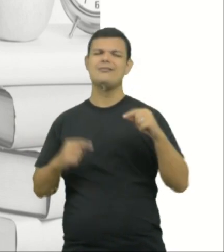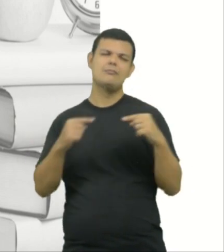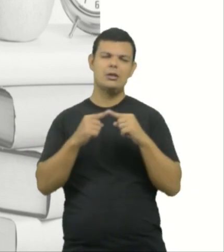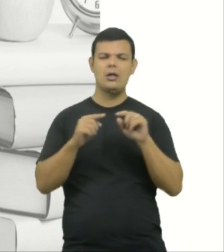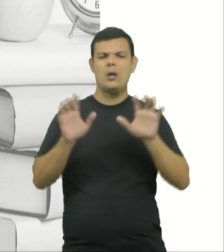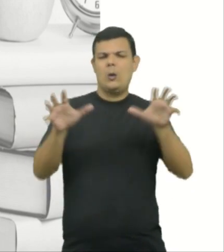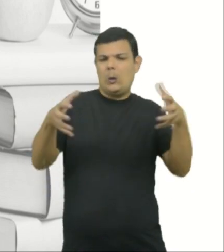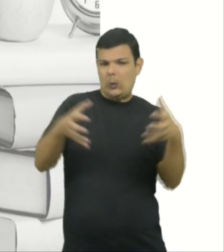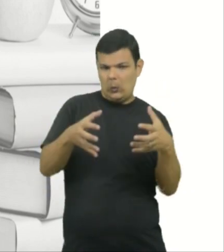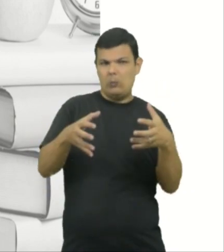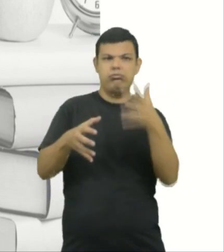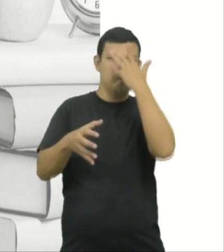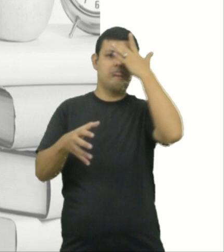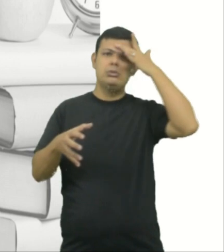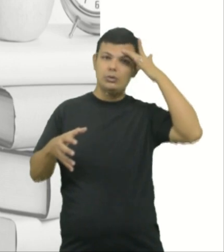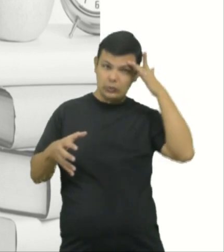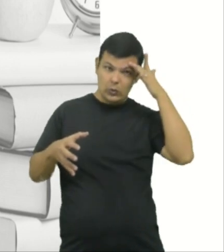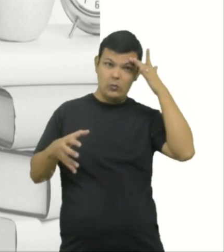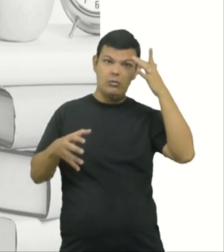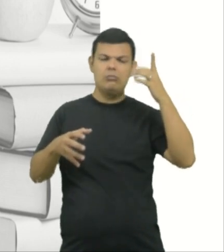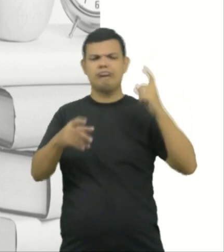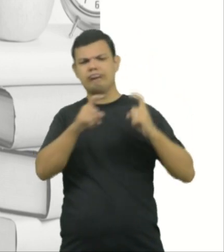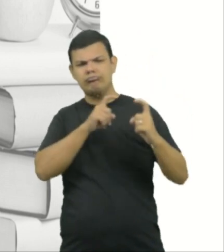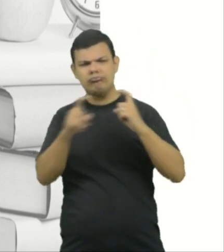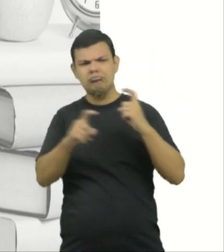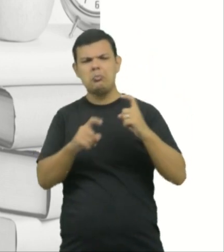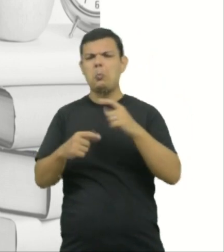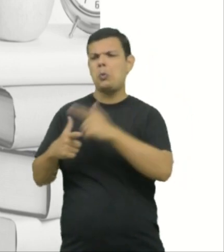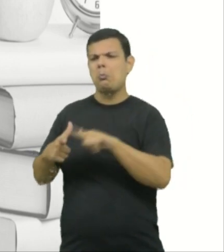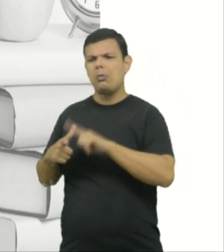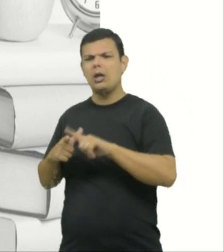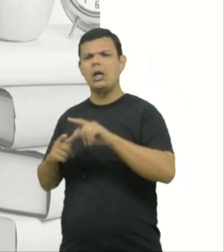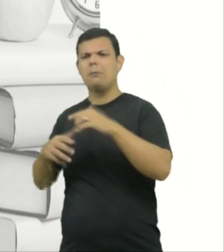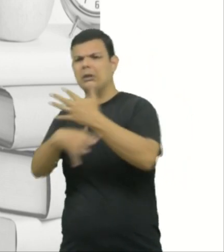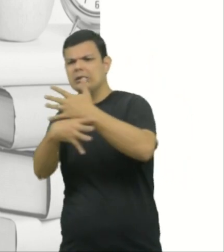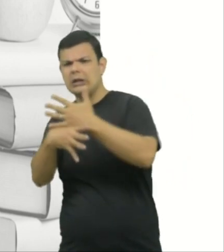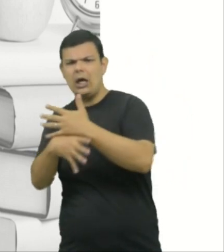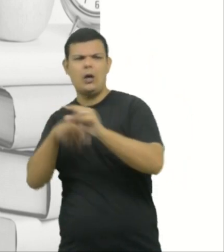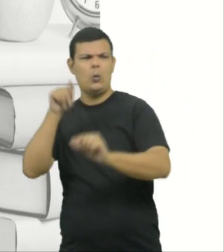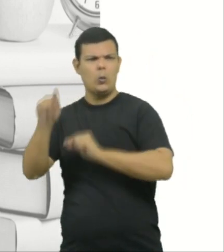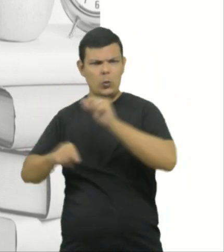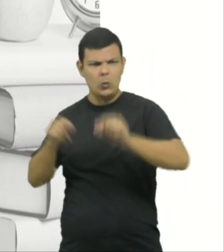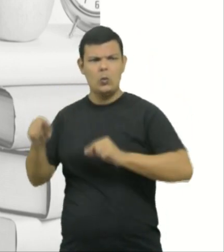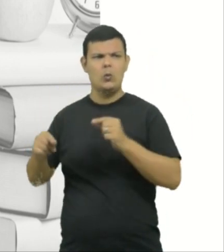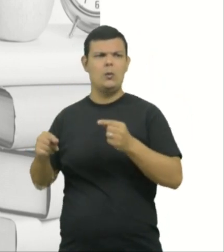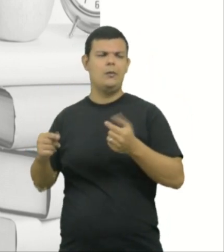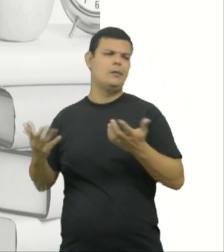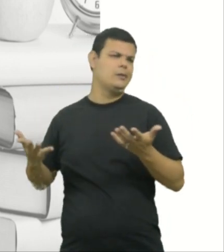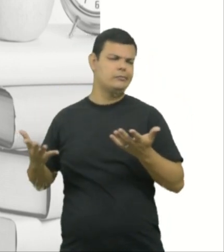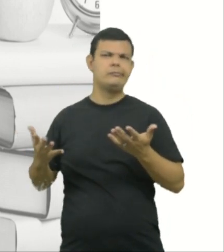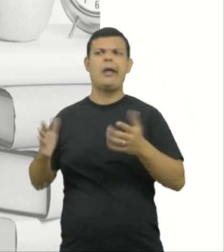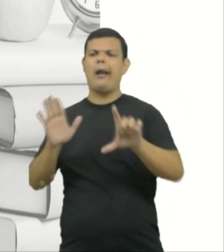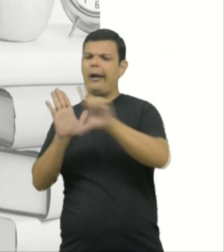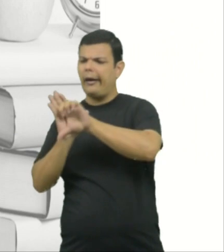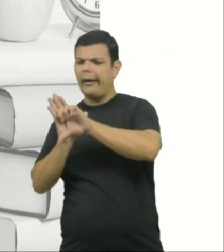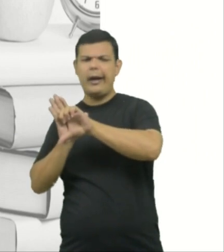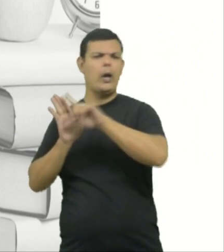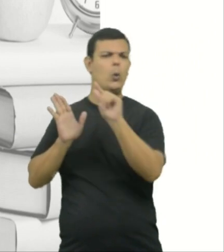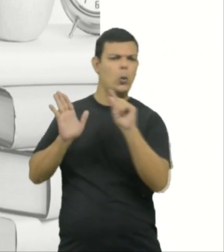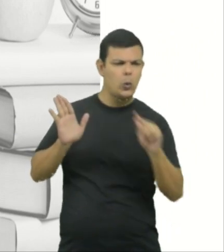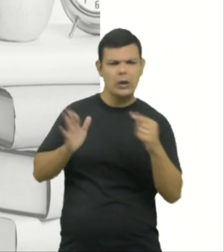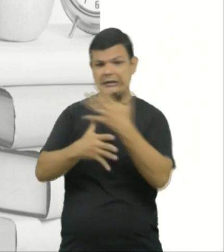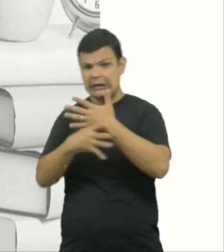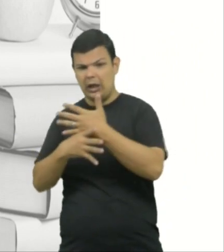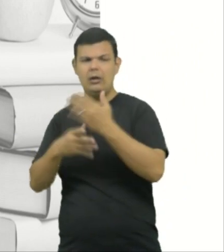um grupo de pessoas que tratavam sobre os problemas da cidade, que tratavam sobre as leis da cidade,